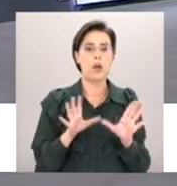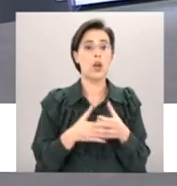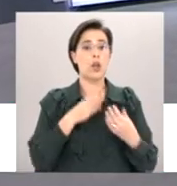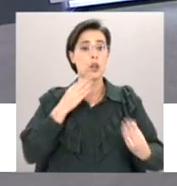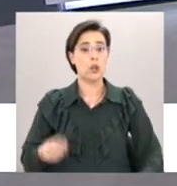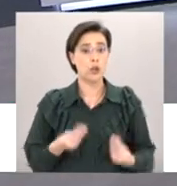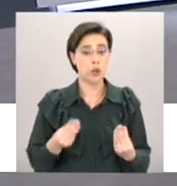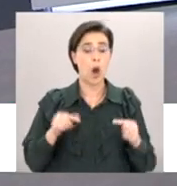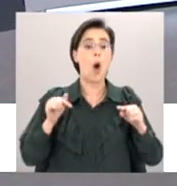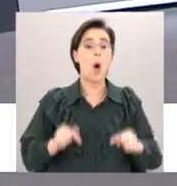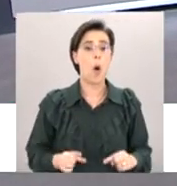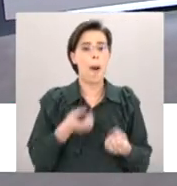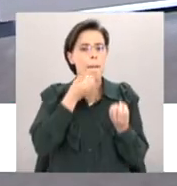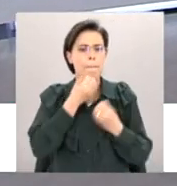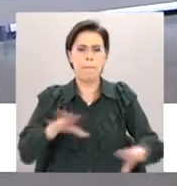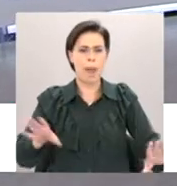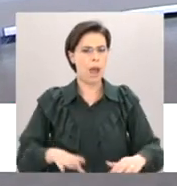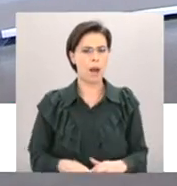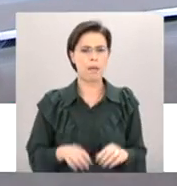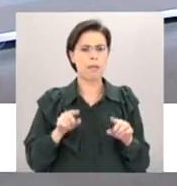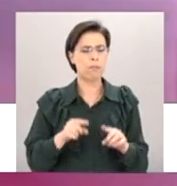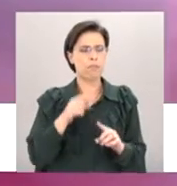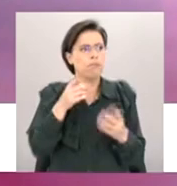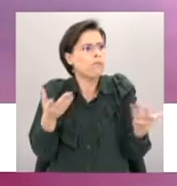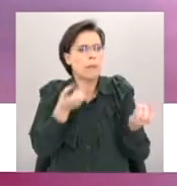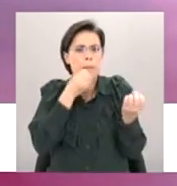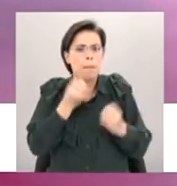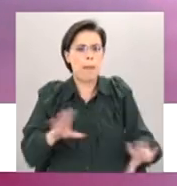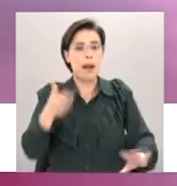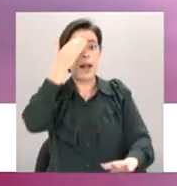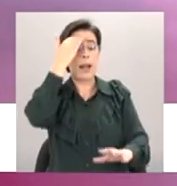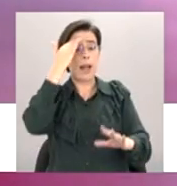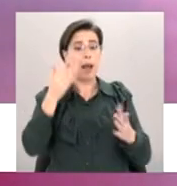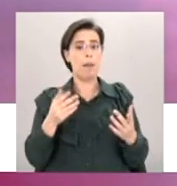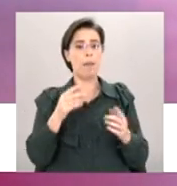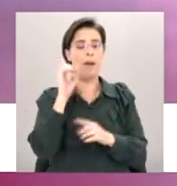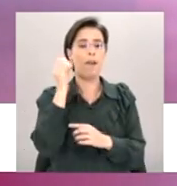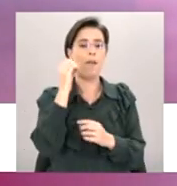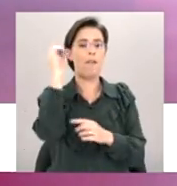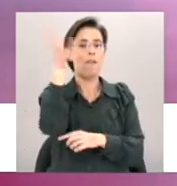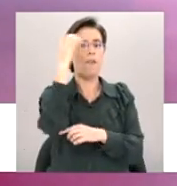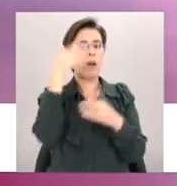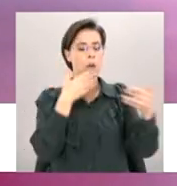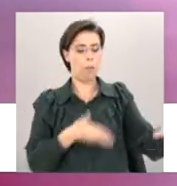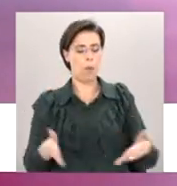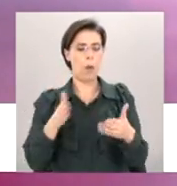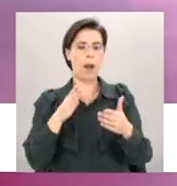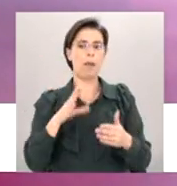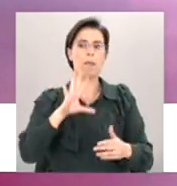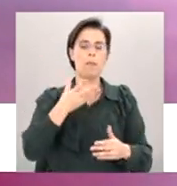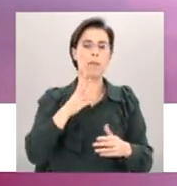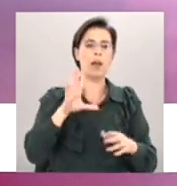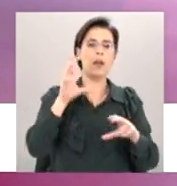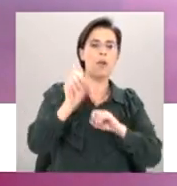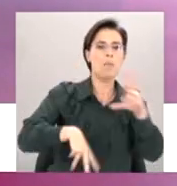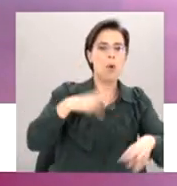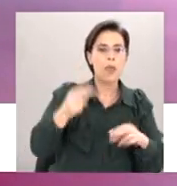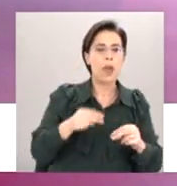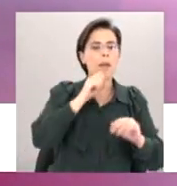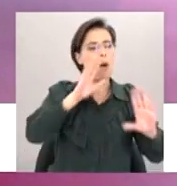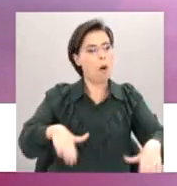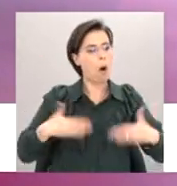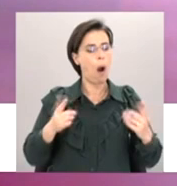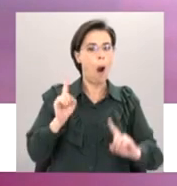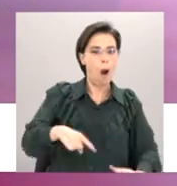camadas mais jovens hoje em dia perdeu completamente esta esta capacidade de ser um farol para aqueles que querem Portugal mais moderno e um seja de facto